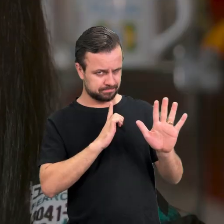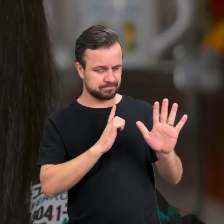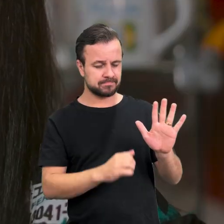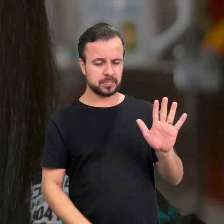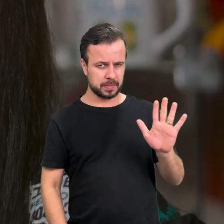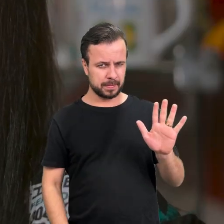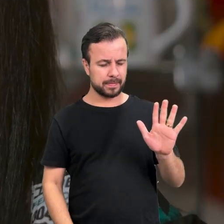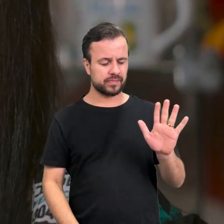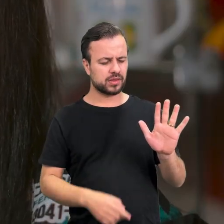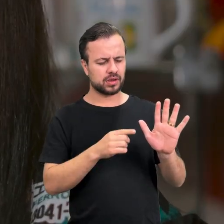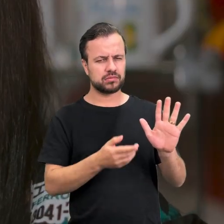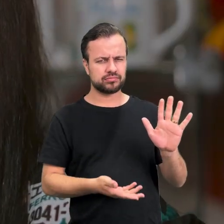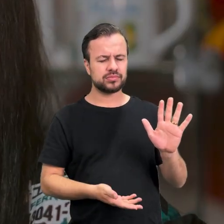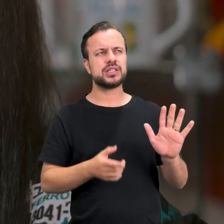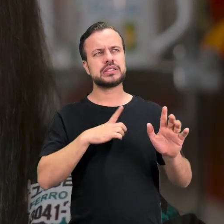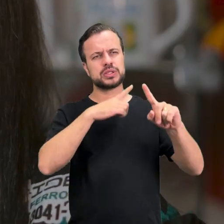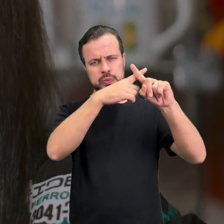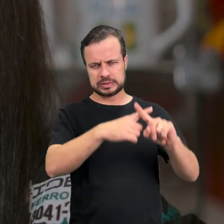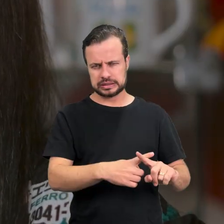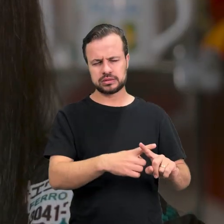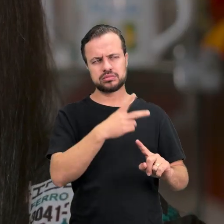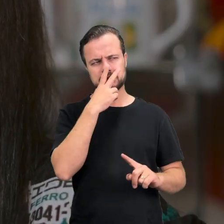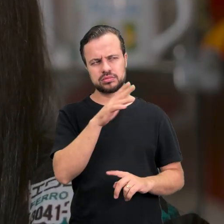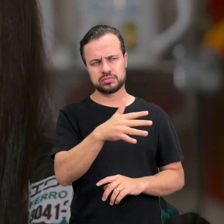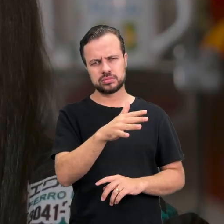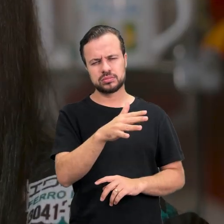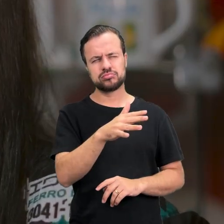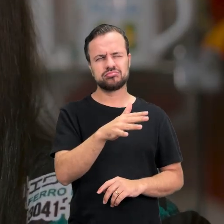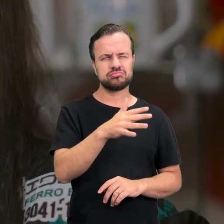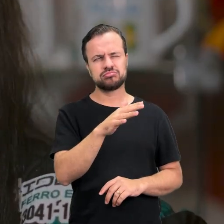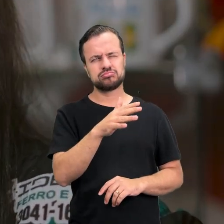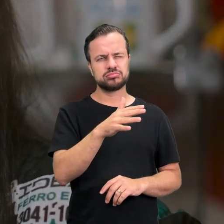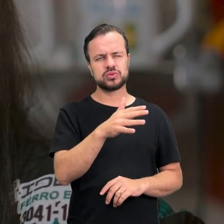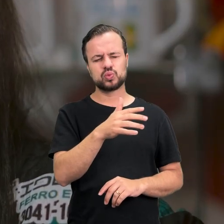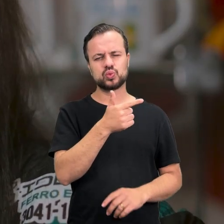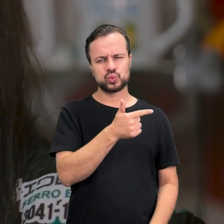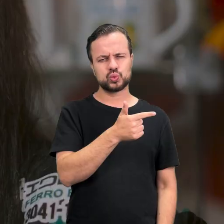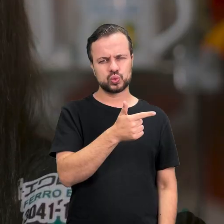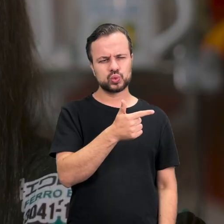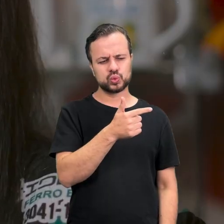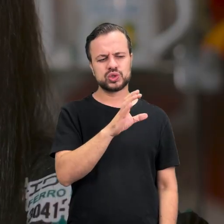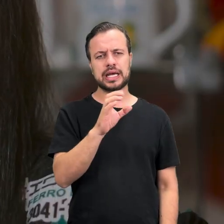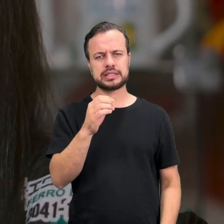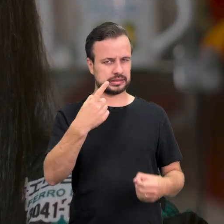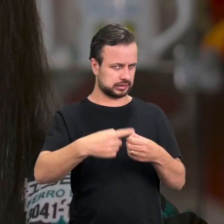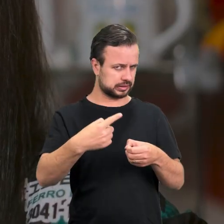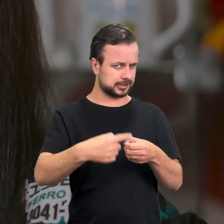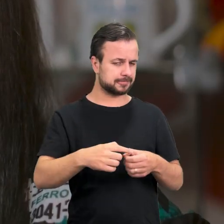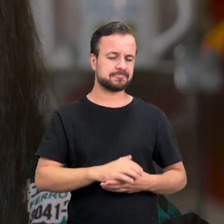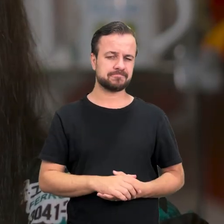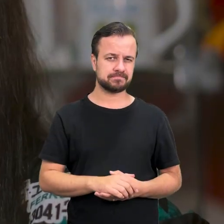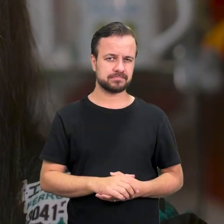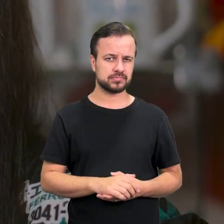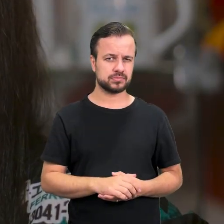federação, futebol suíço. Vai ter competições, acho que vai ter mais ou menos 200 e poucas cidades de futebol suíço.